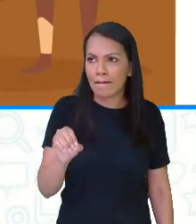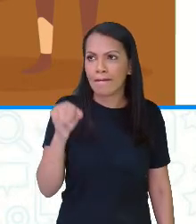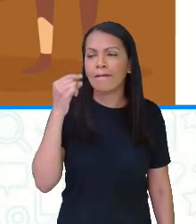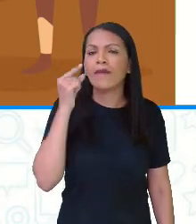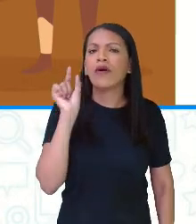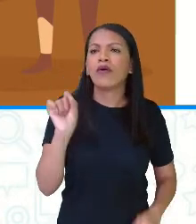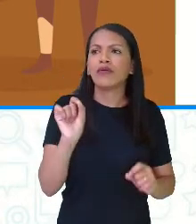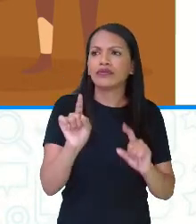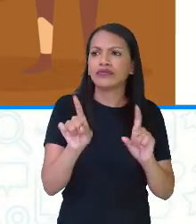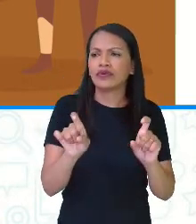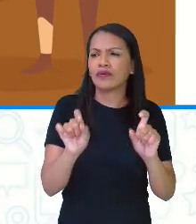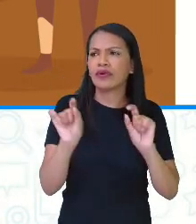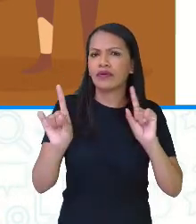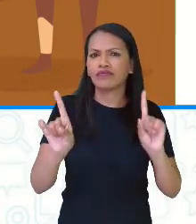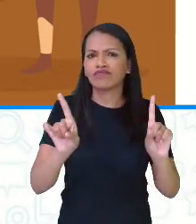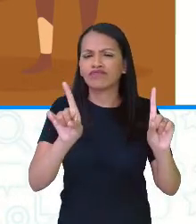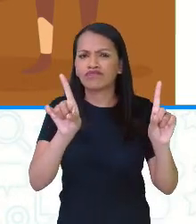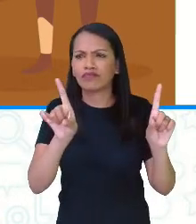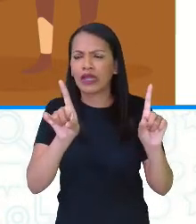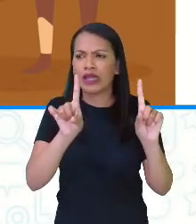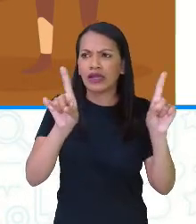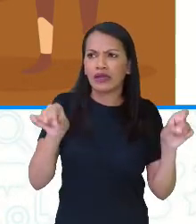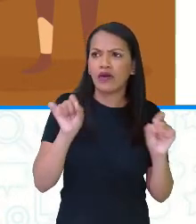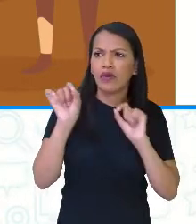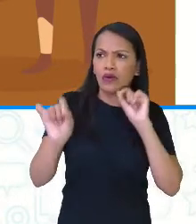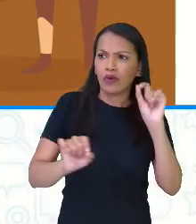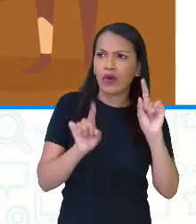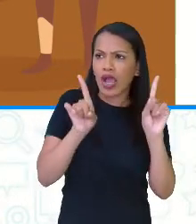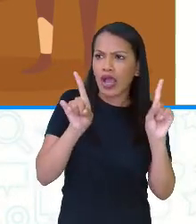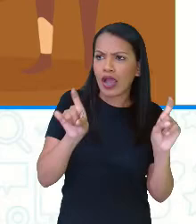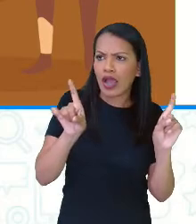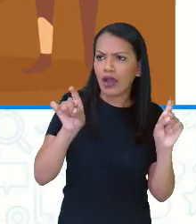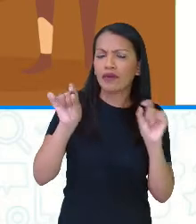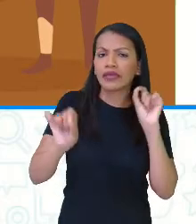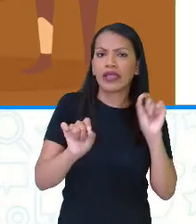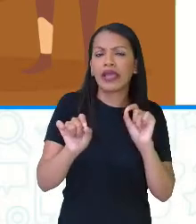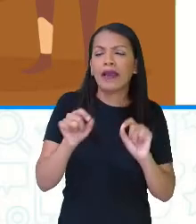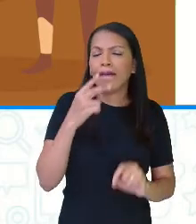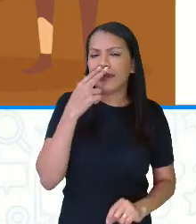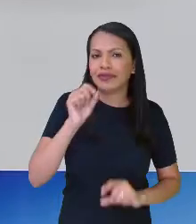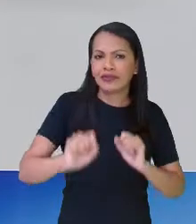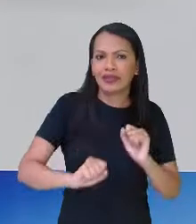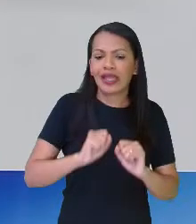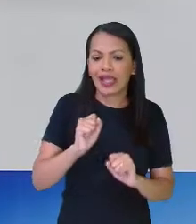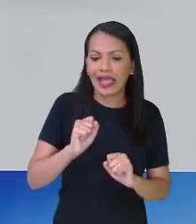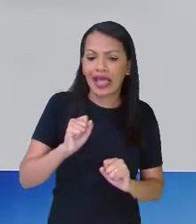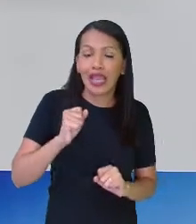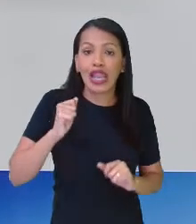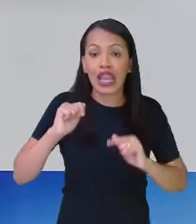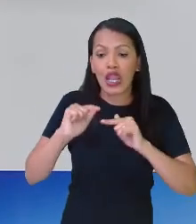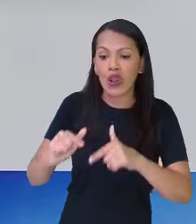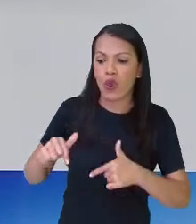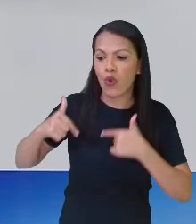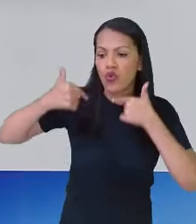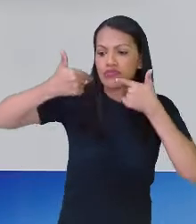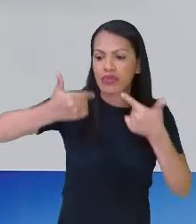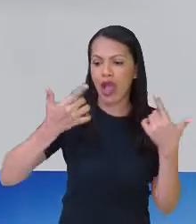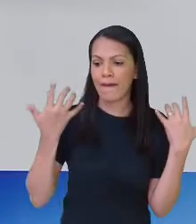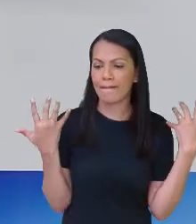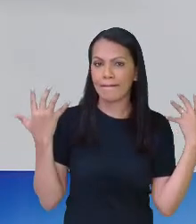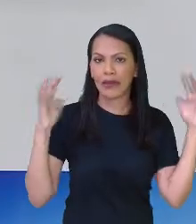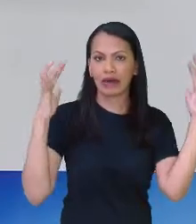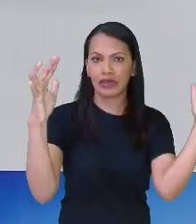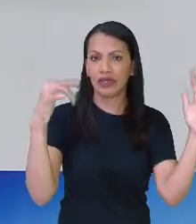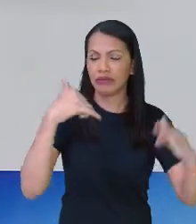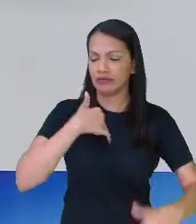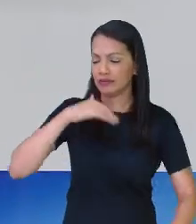que é uma referência a guerreiro da floresta. Olha só que bonito, eu não sabia disso, que quilombo